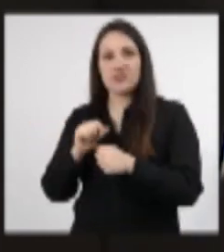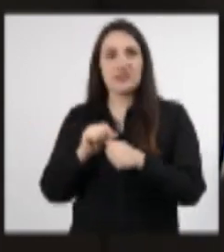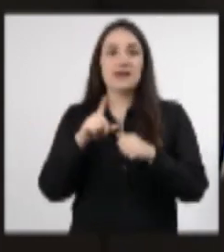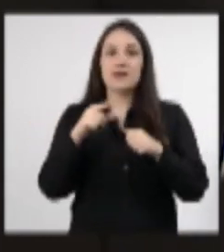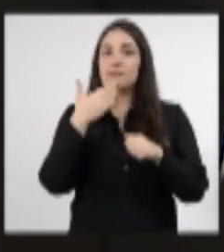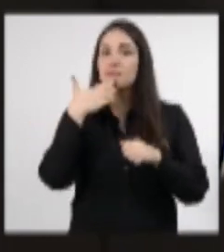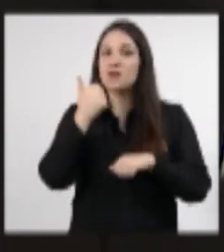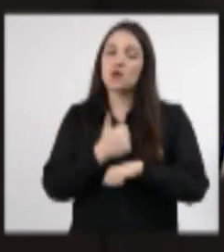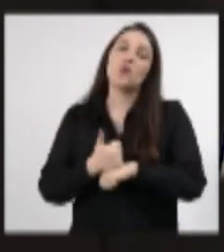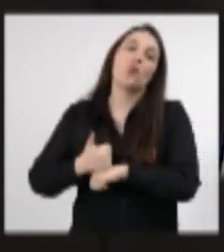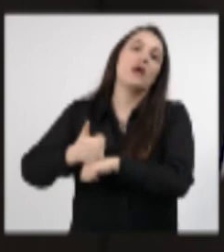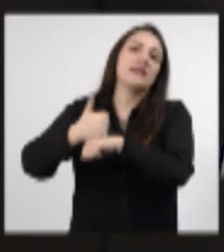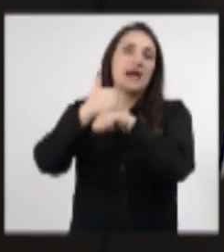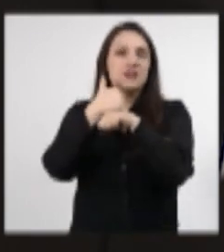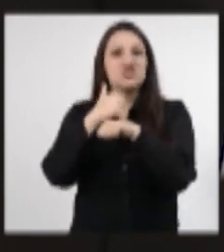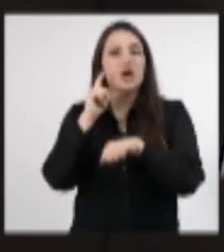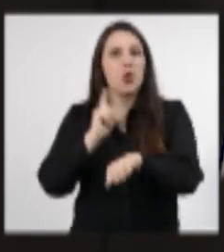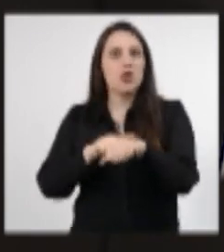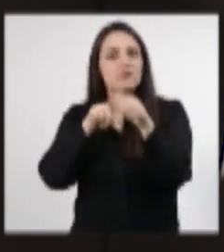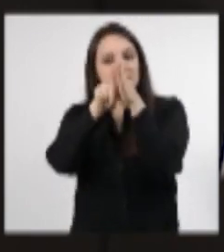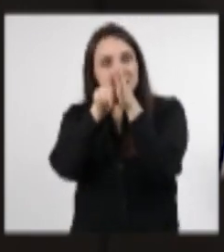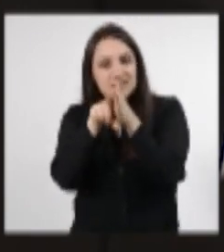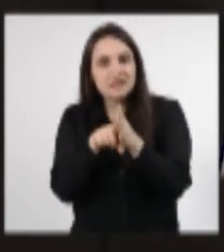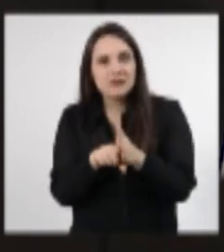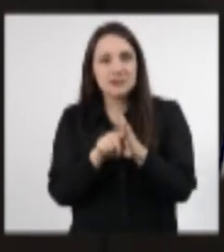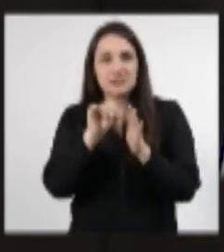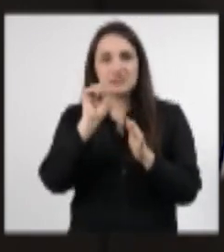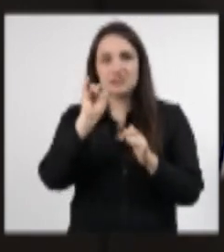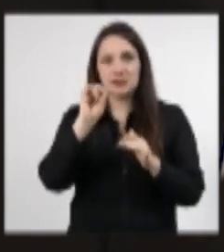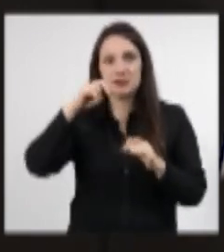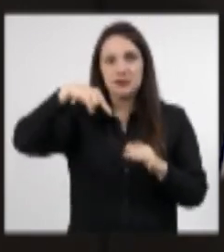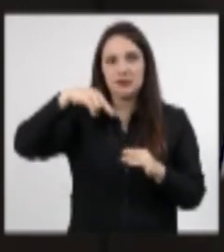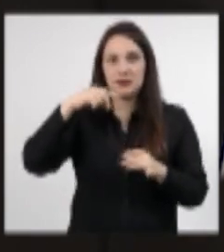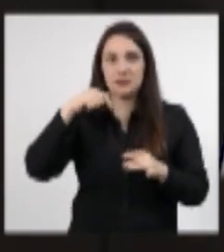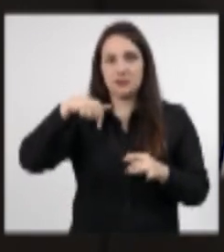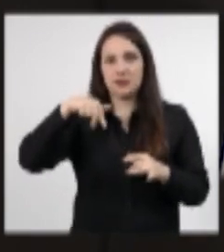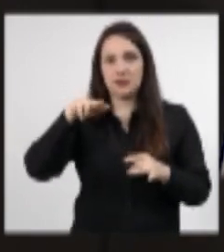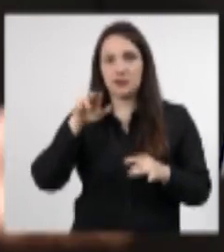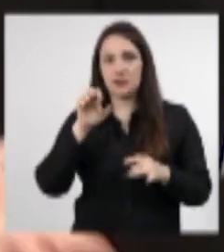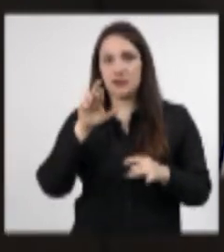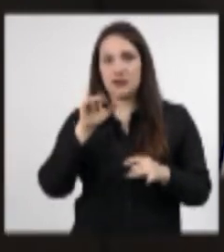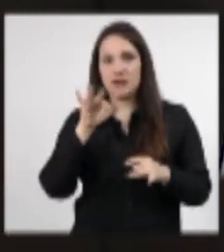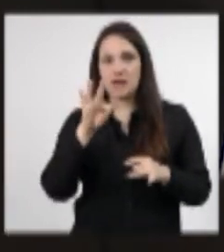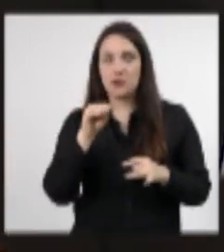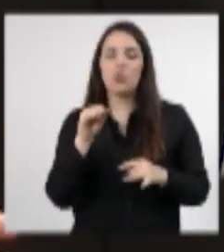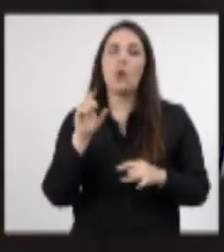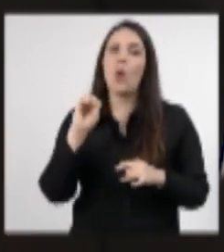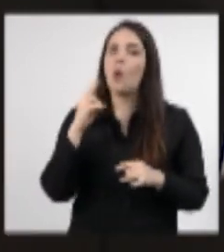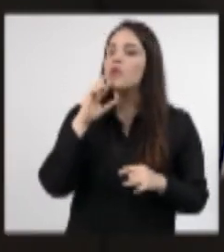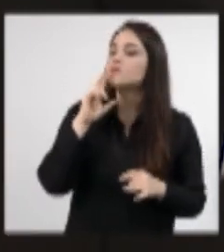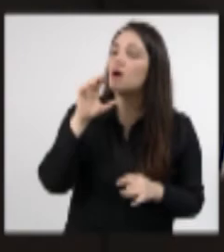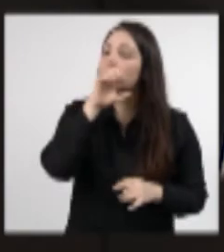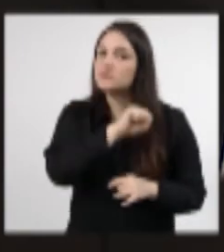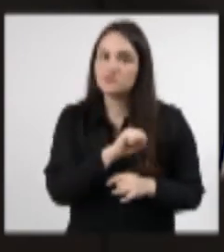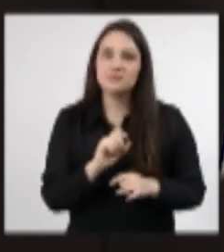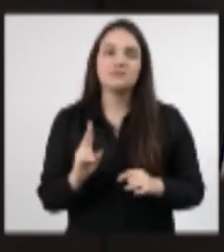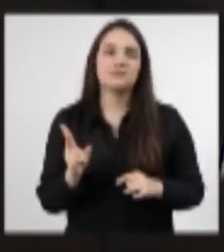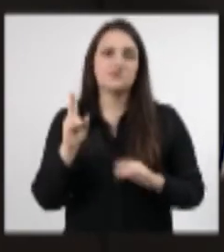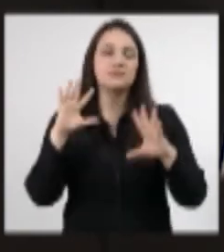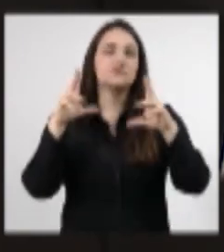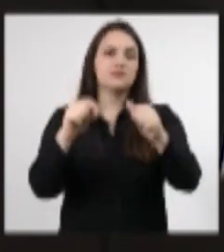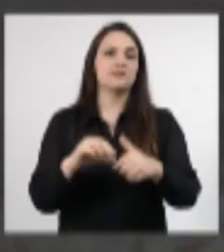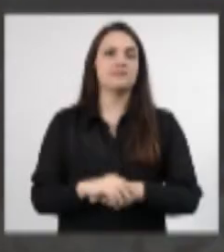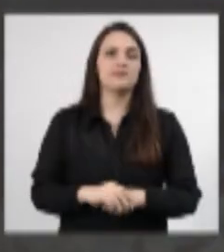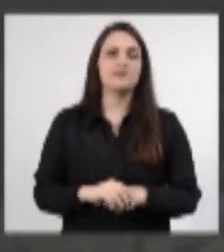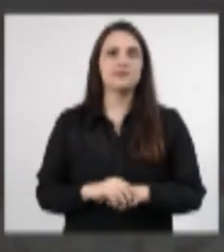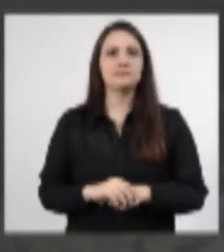à melhor qualidade do inquérito policial, a maior celeridade na busca do resultado, enfim, a valorização como um